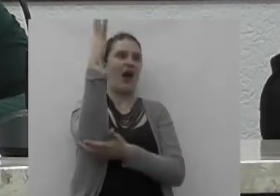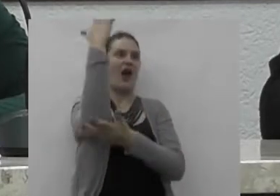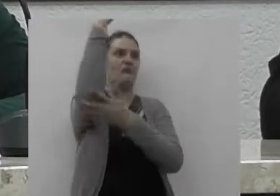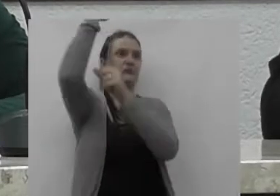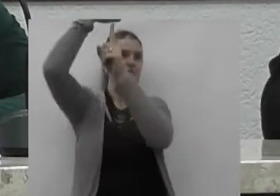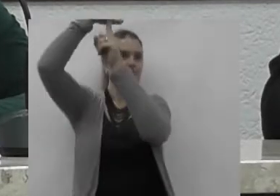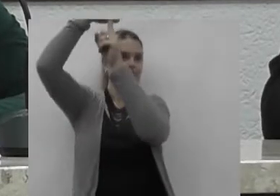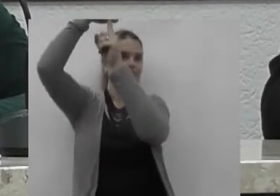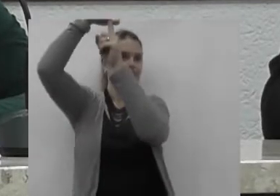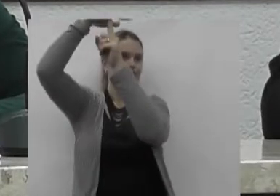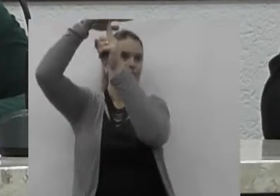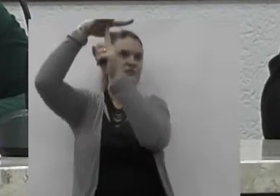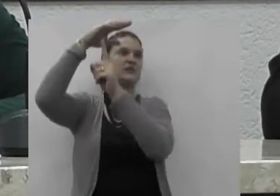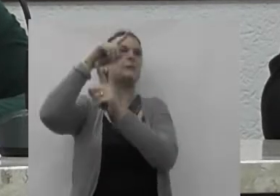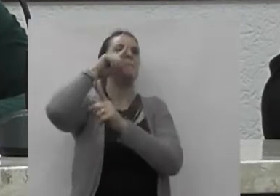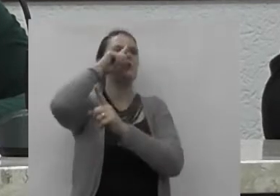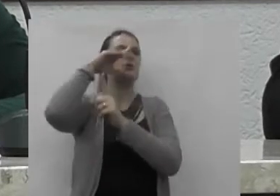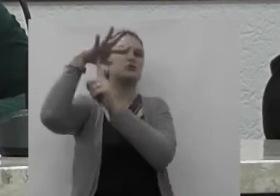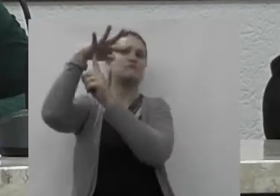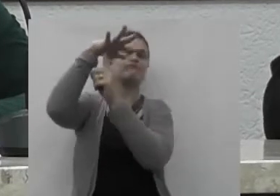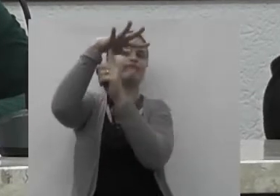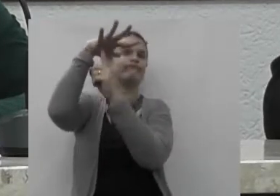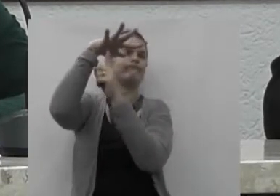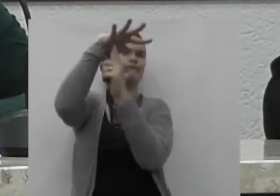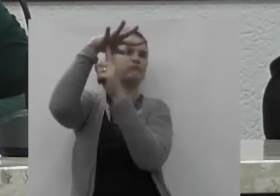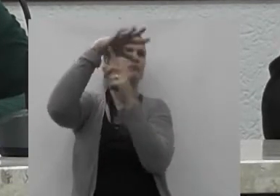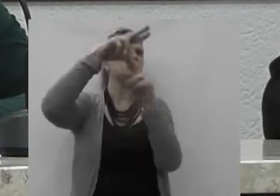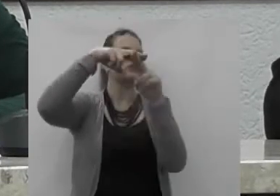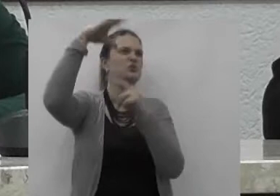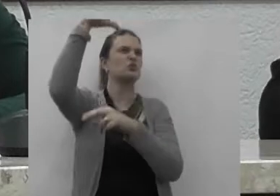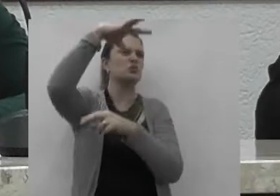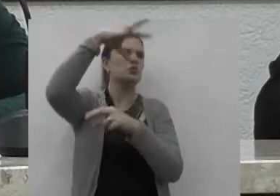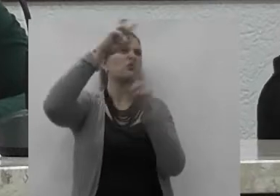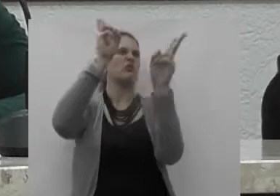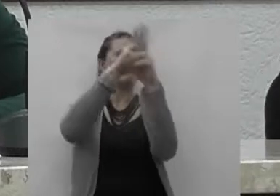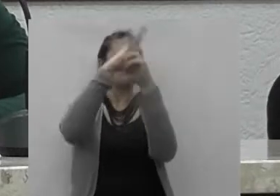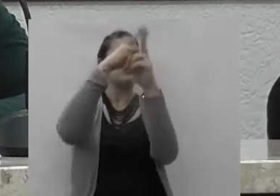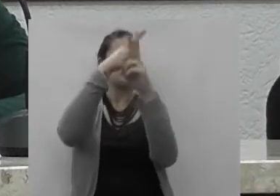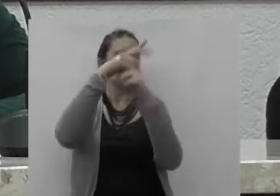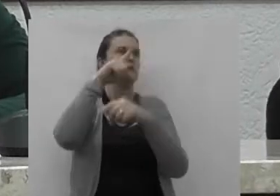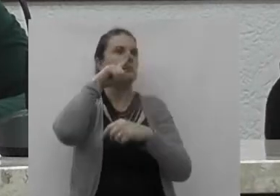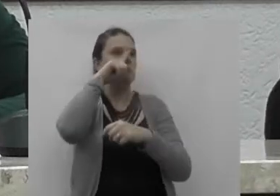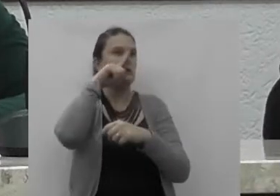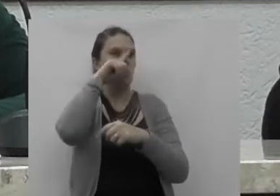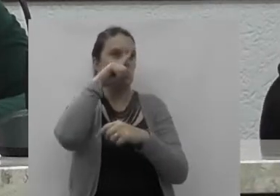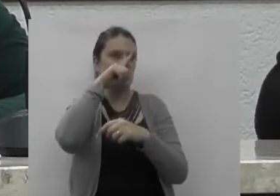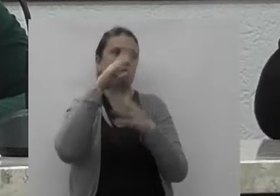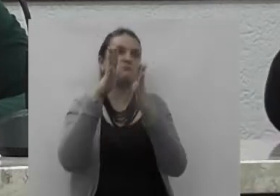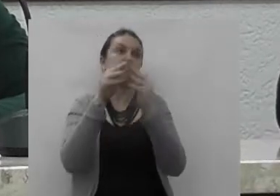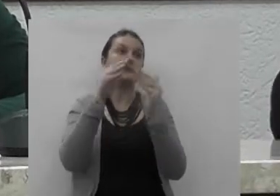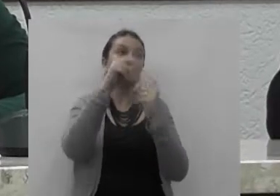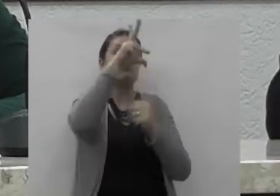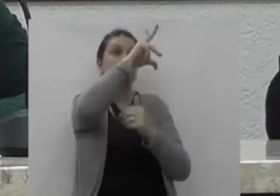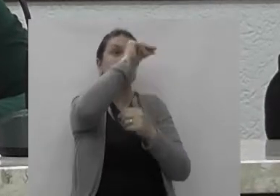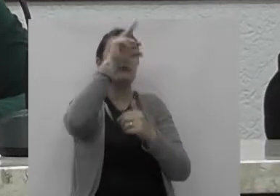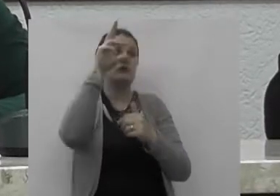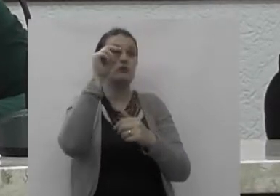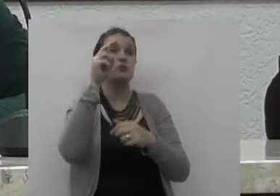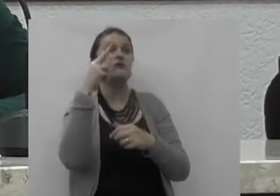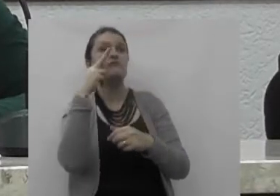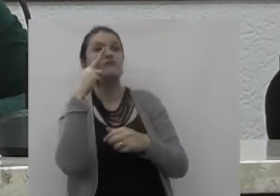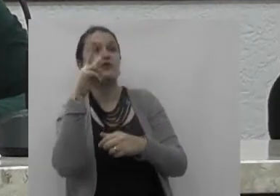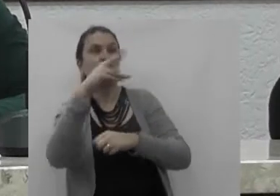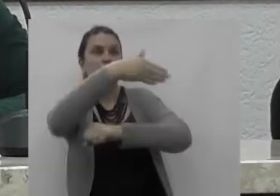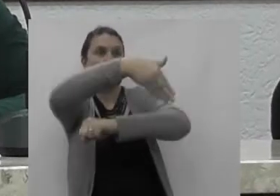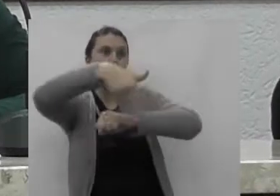da região dos Conjuntos e também um eucalipto na rua César Serri, em frente